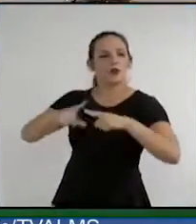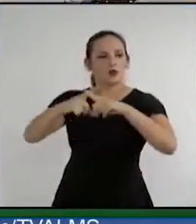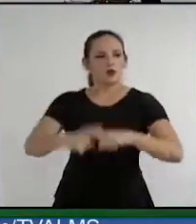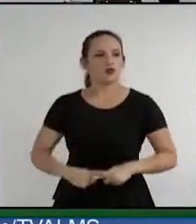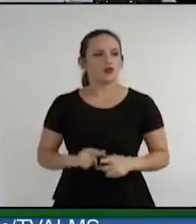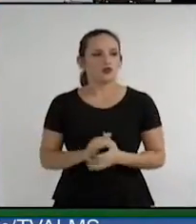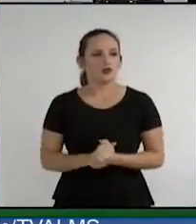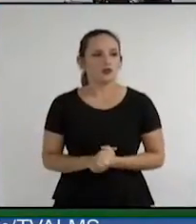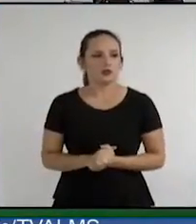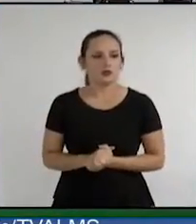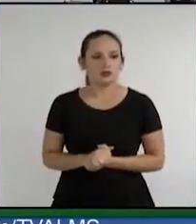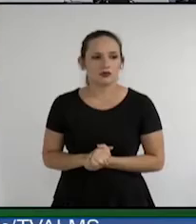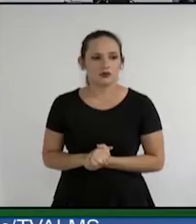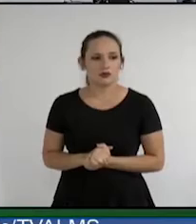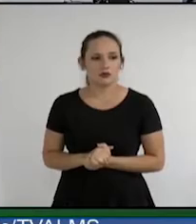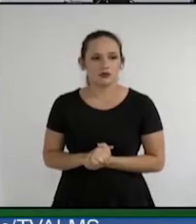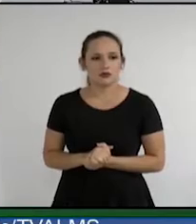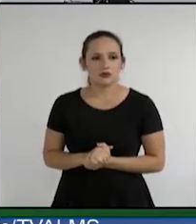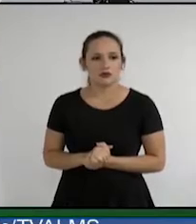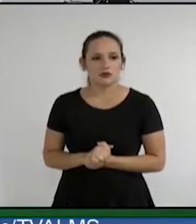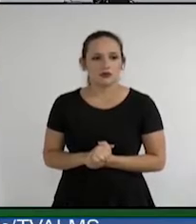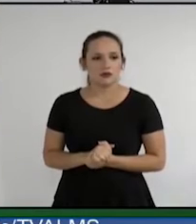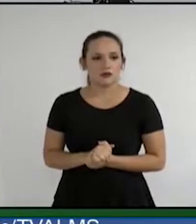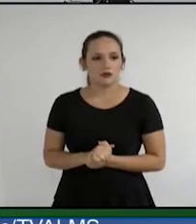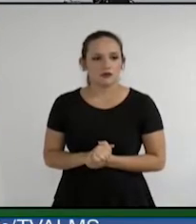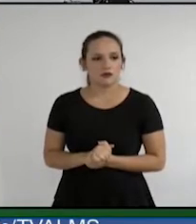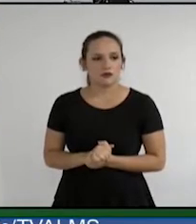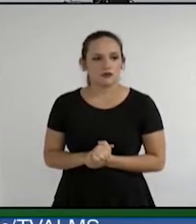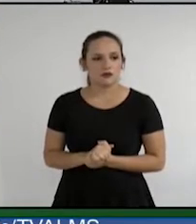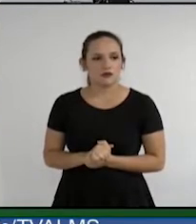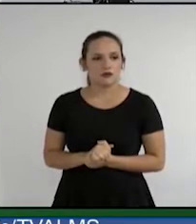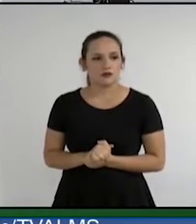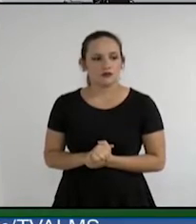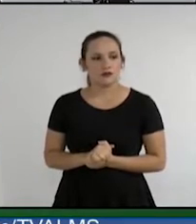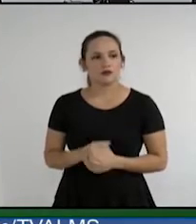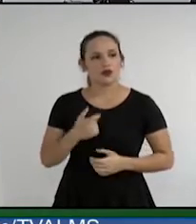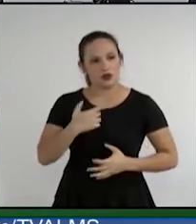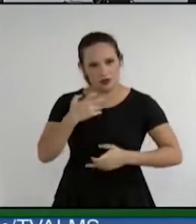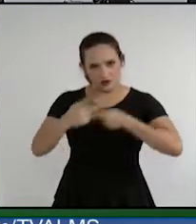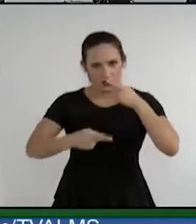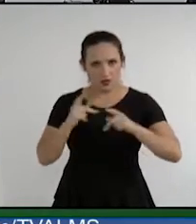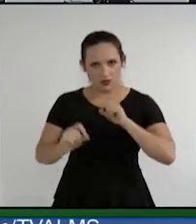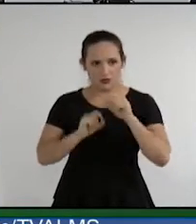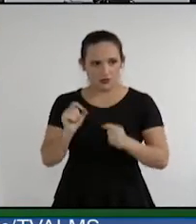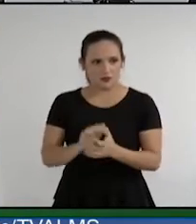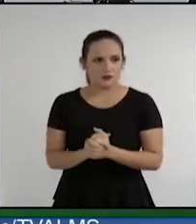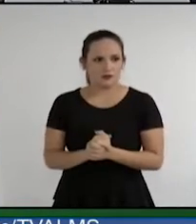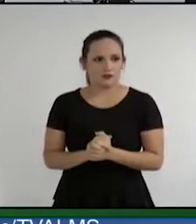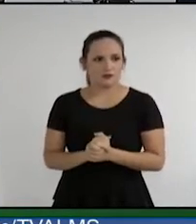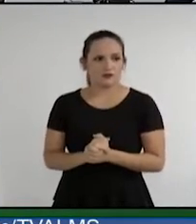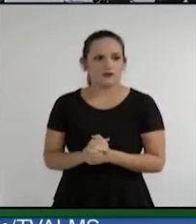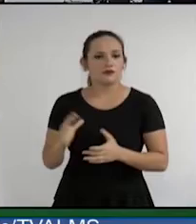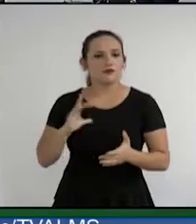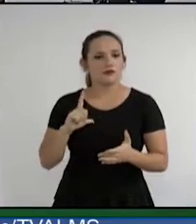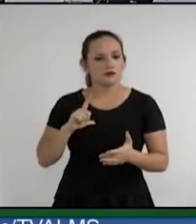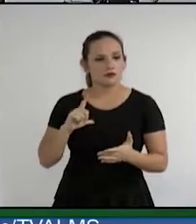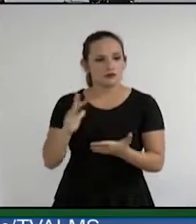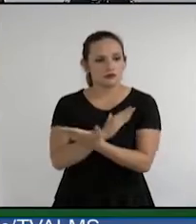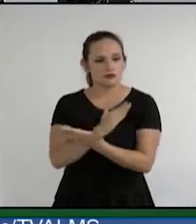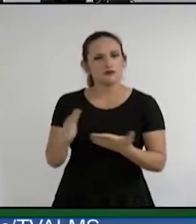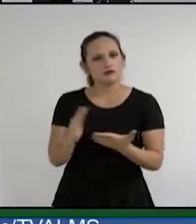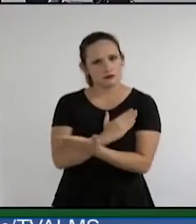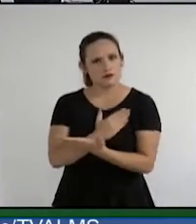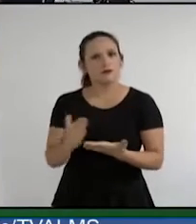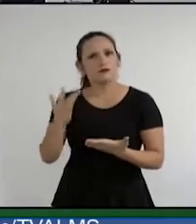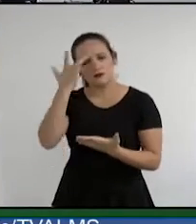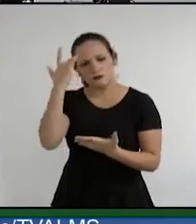queria também me reportar também aqui ao Fórum dos Servidores, que solicitou que a gente, conversou com